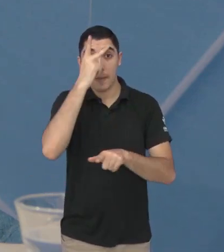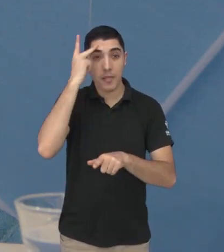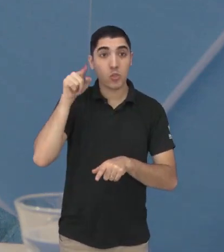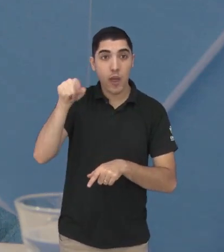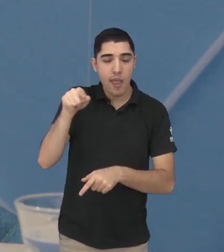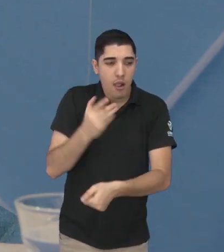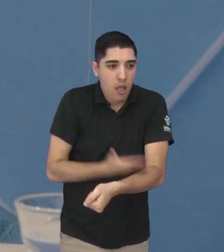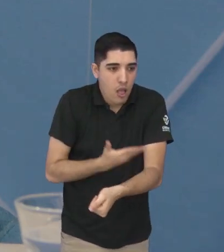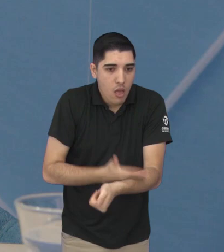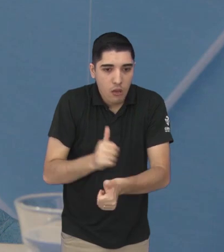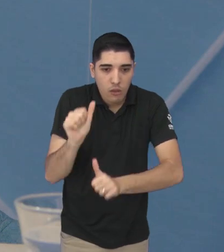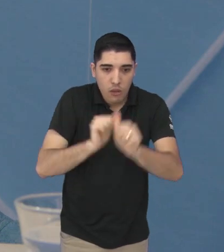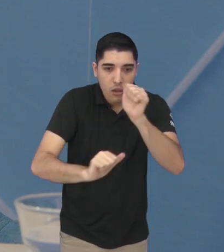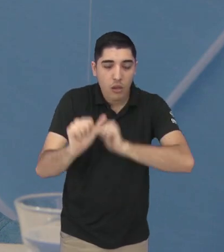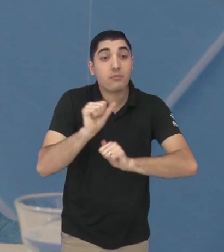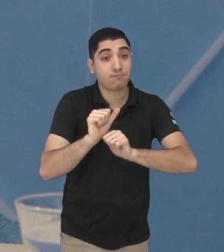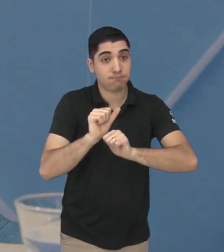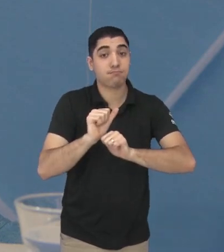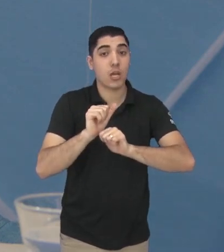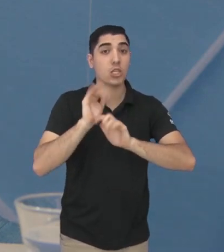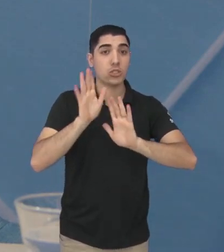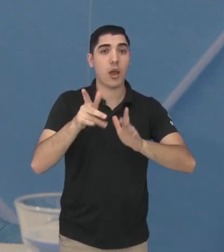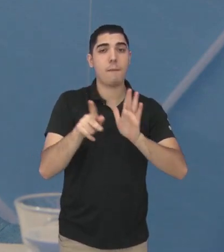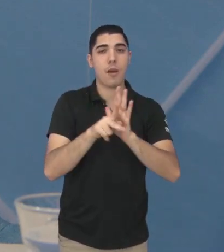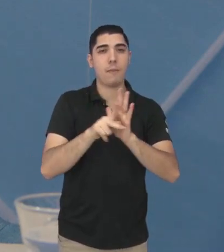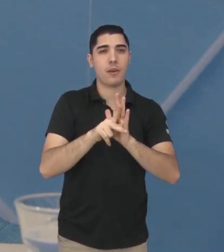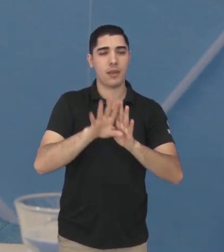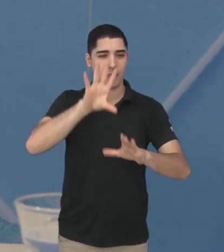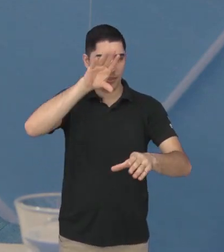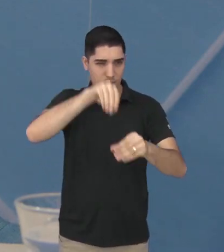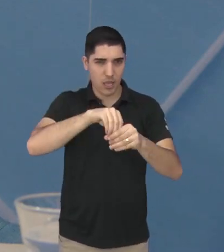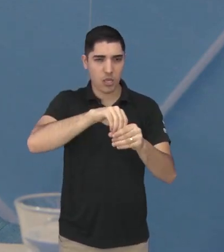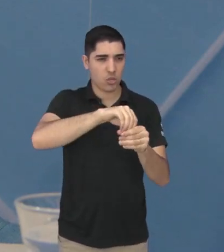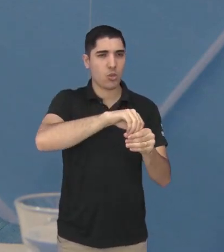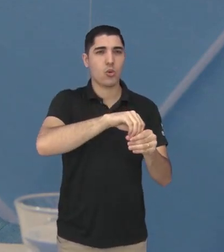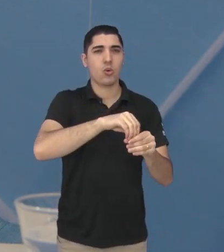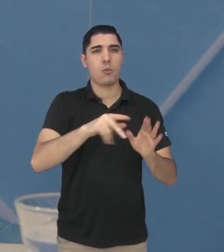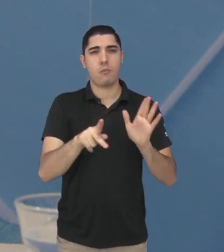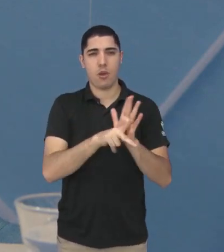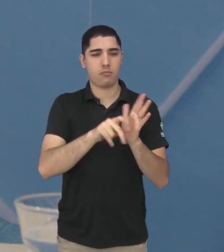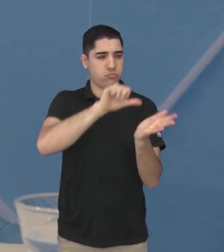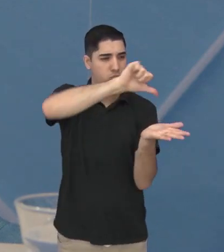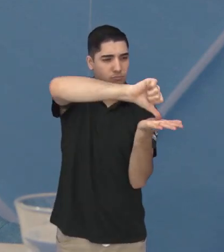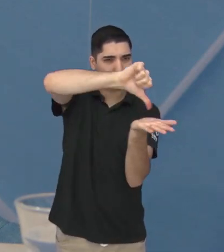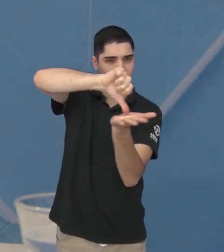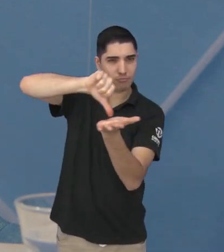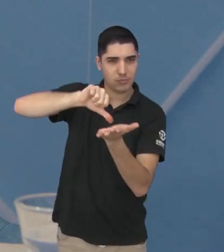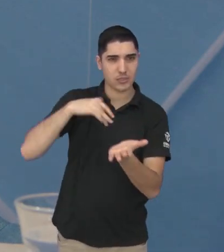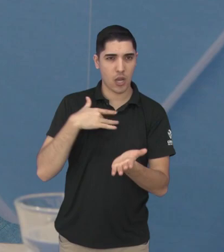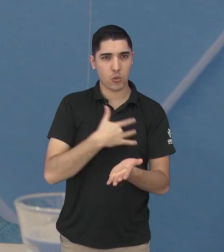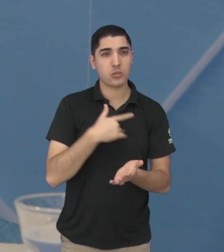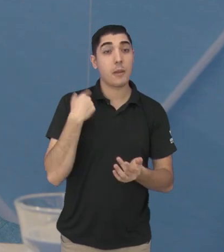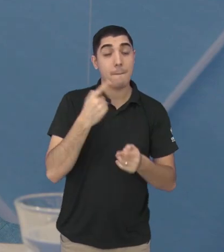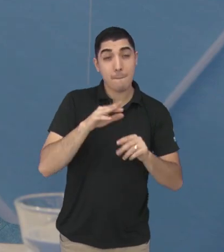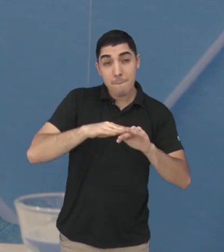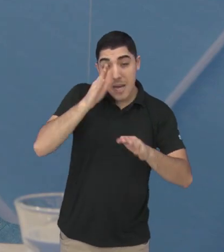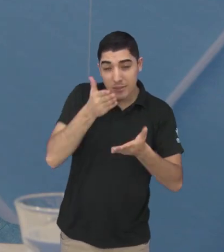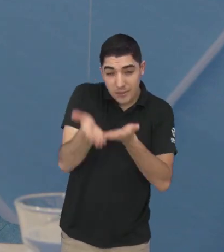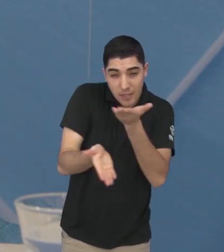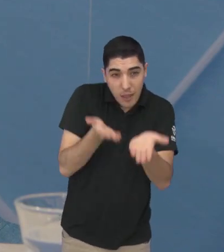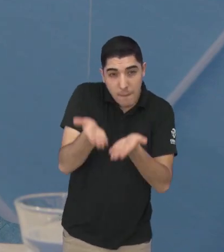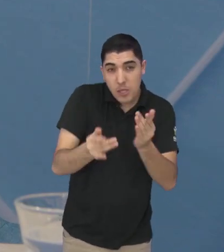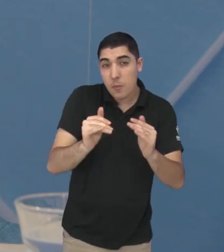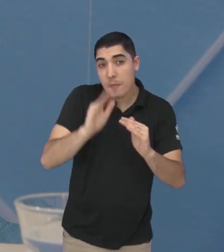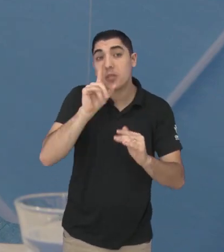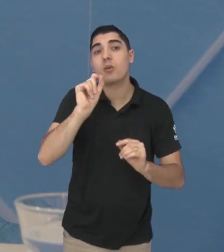Então, dentro das nossas unidades de saúde, o que a gente mais trata é a dependência do